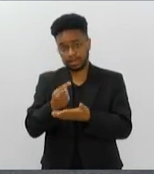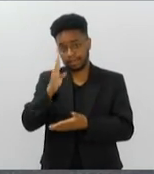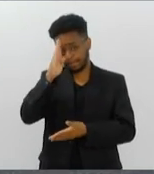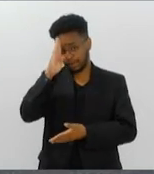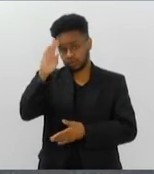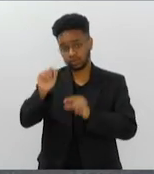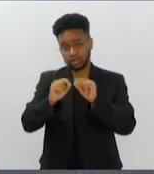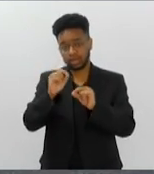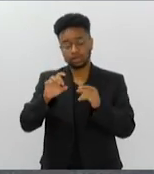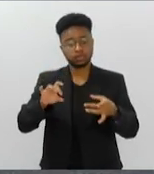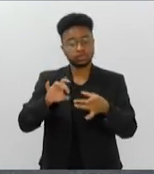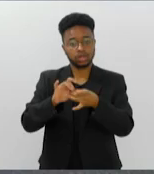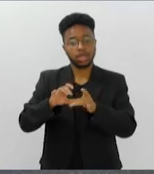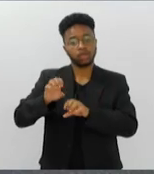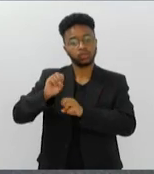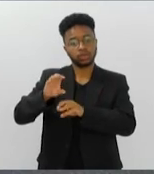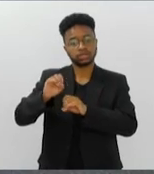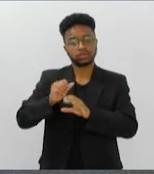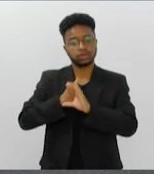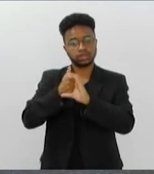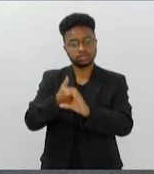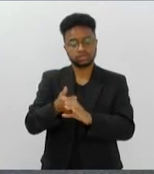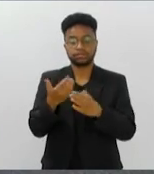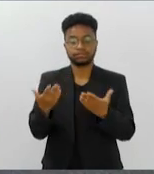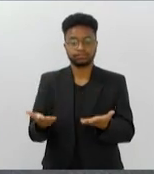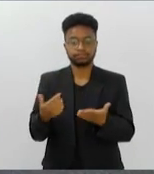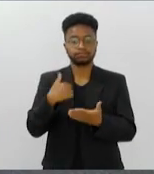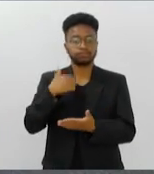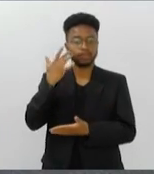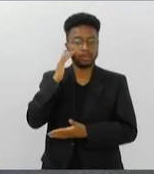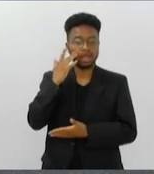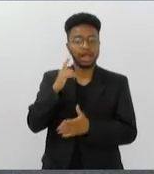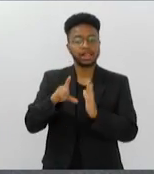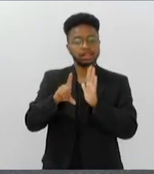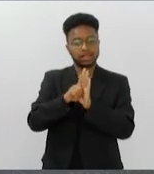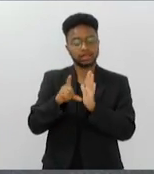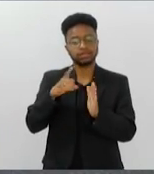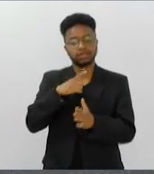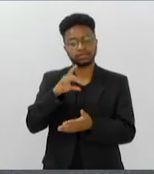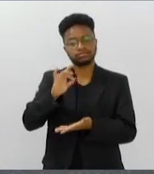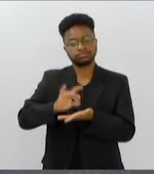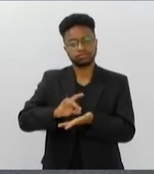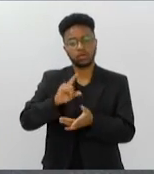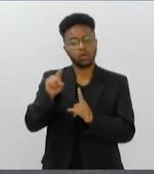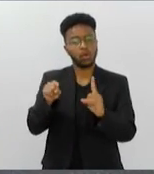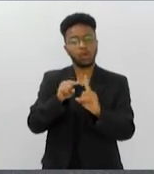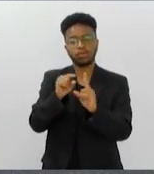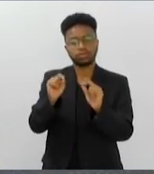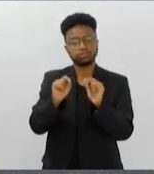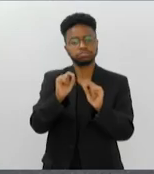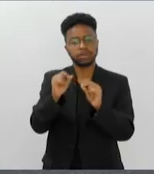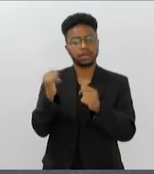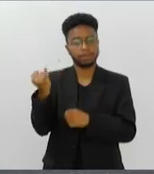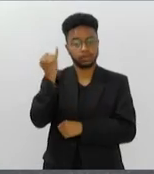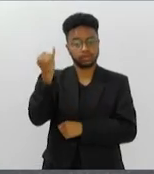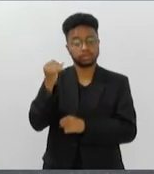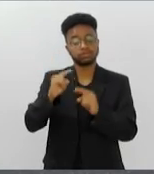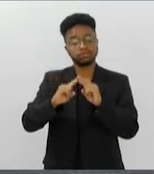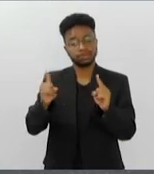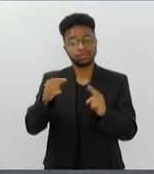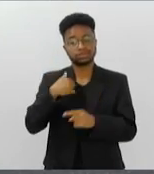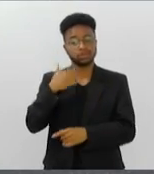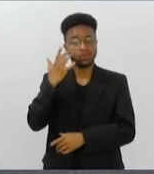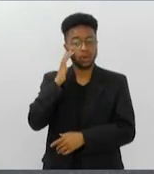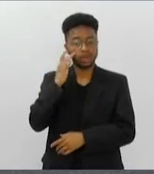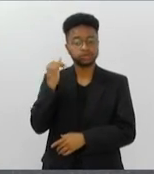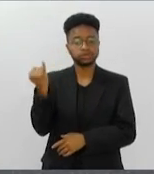à educação cristã. Então, eu acho que a lei tem, de fato, uma finalidade louvável. Porém, eu acho que vale